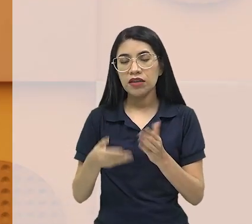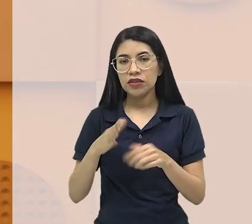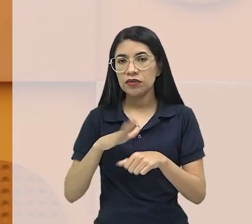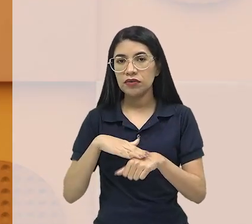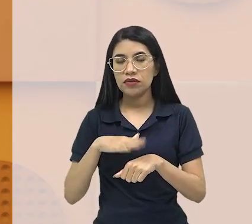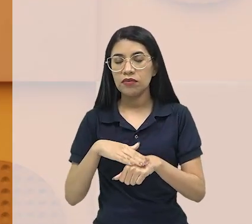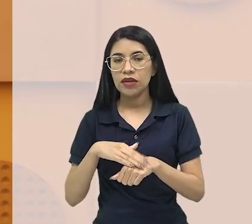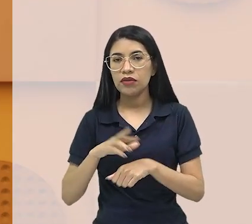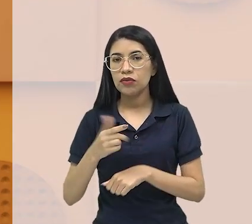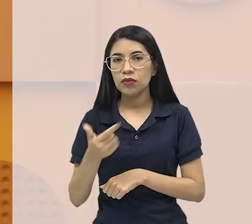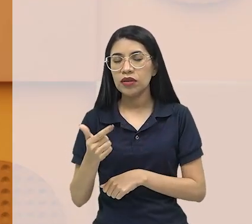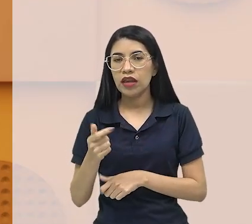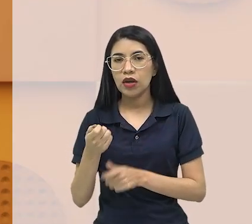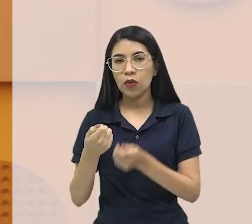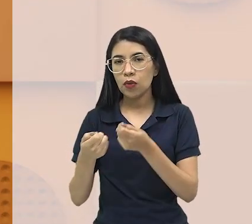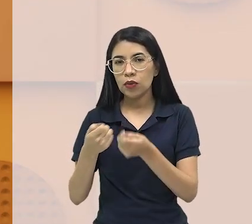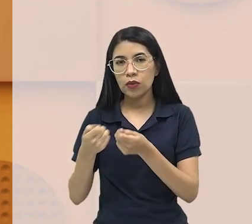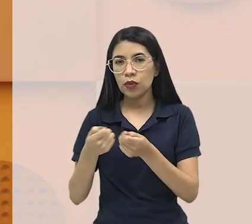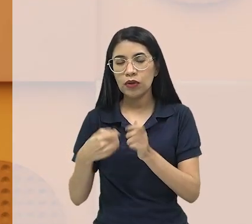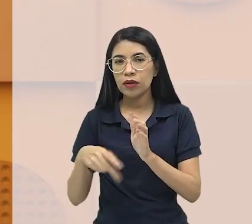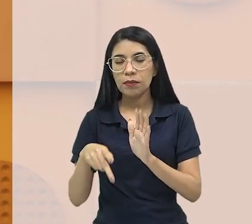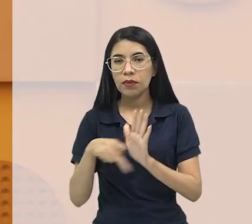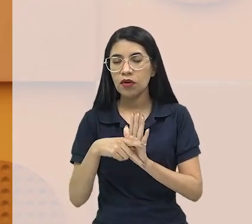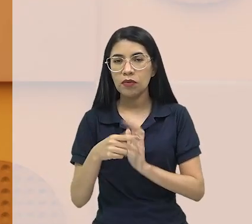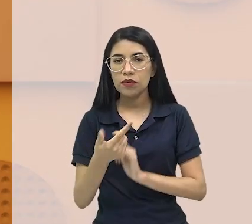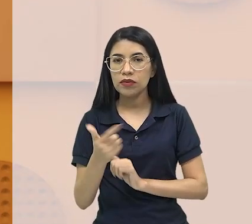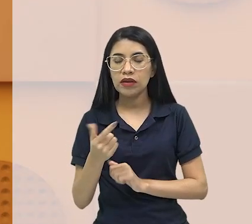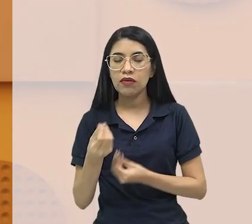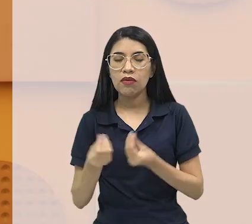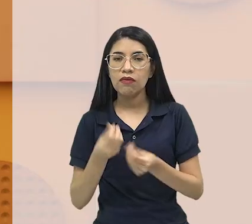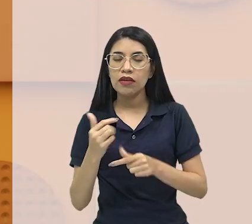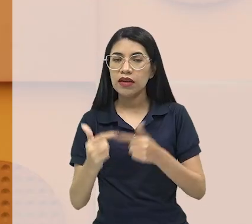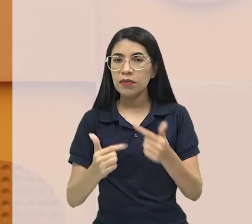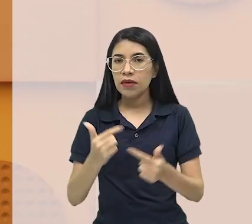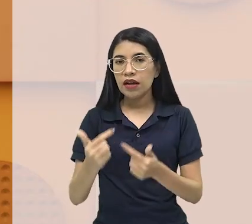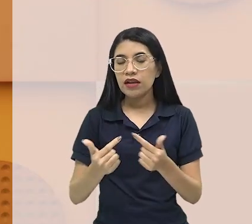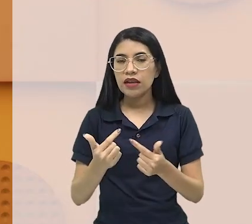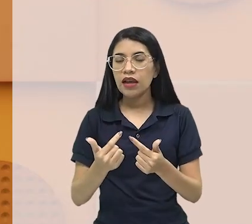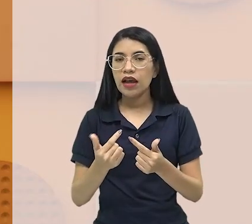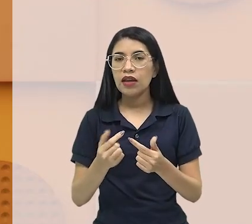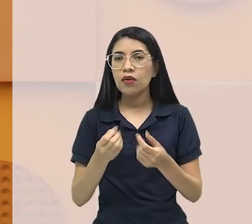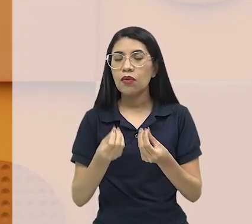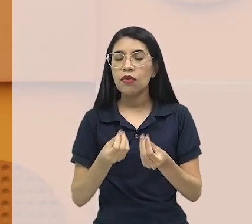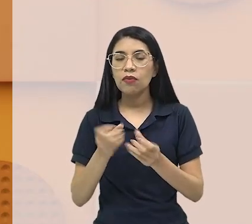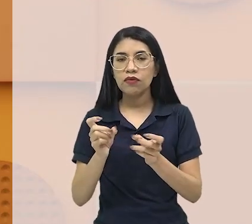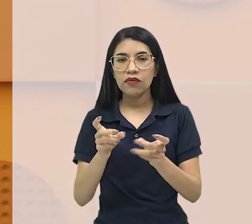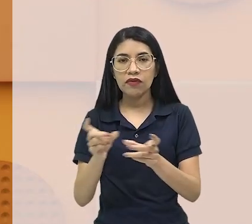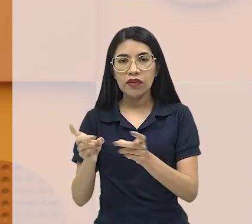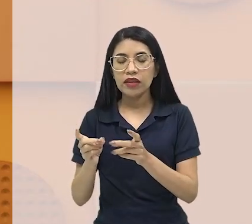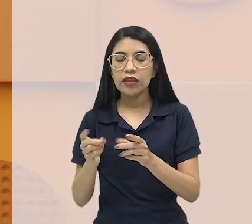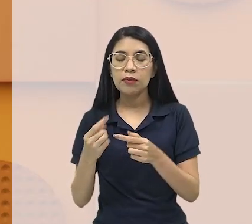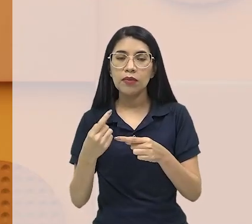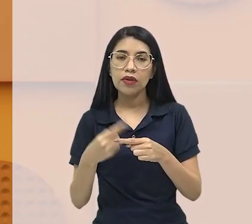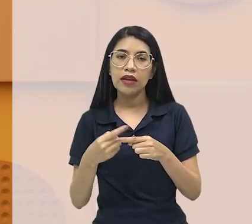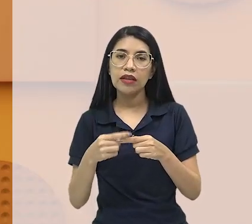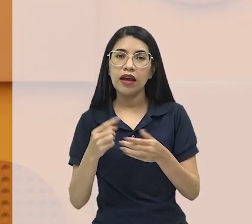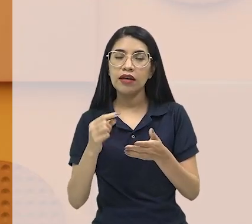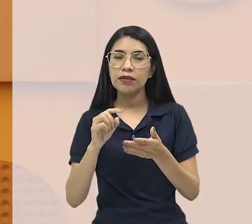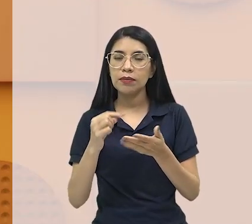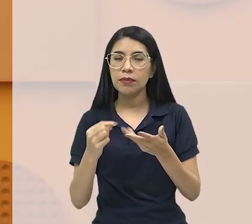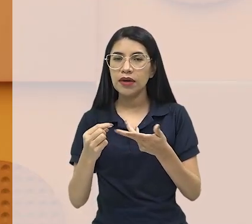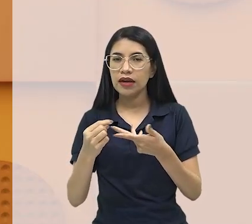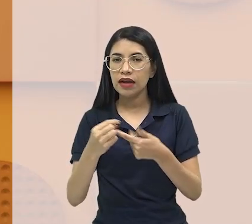ela que se gere. Ela não escolhe mais como vai trabalhar e quando vai trabalhar e para quem vender, porque ela está presa por esses